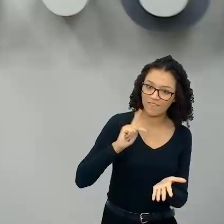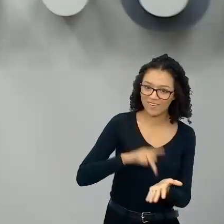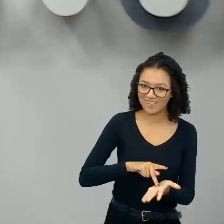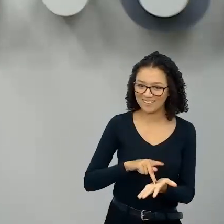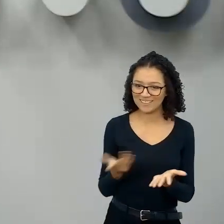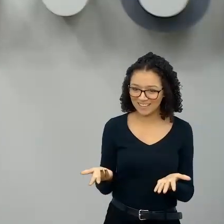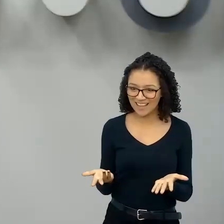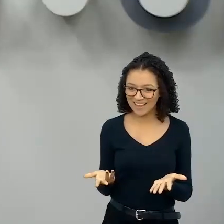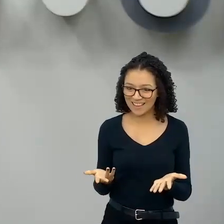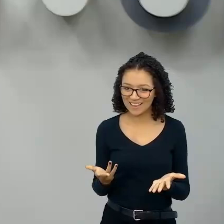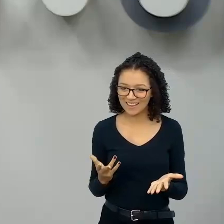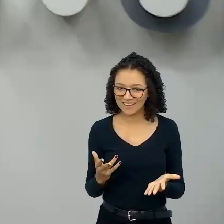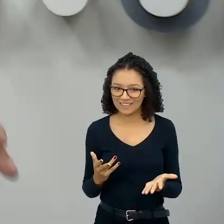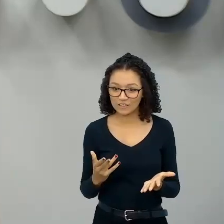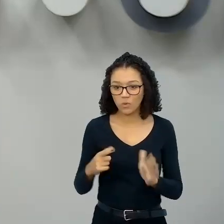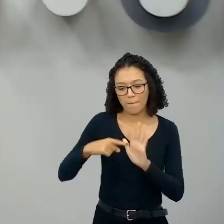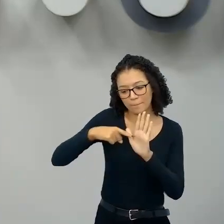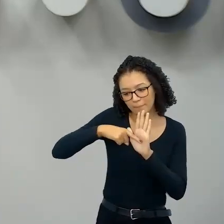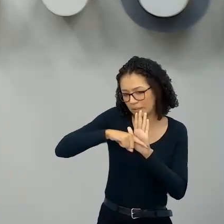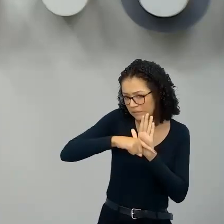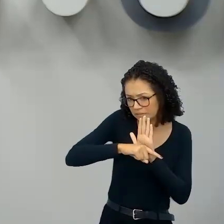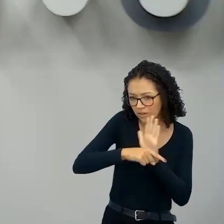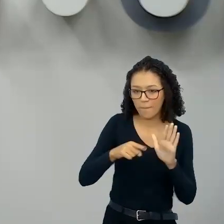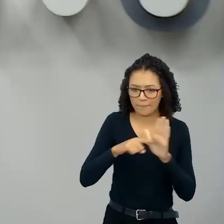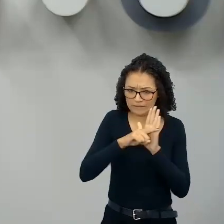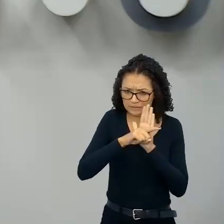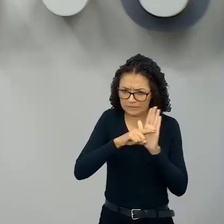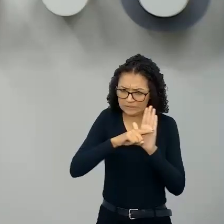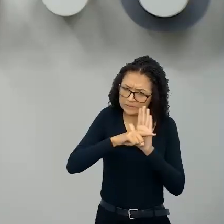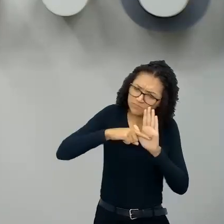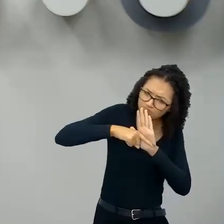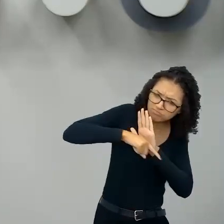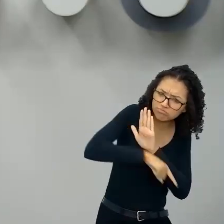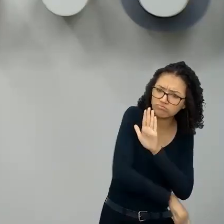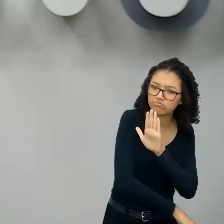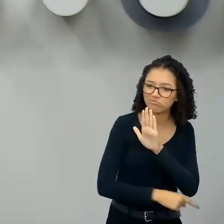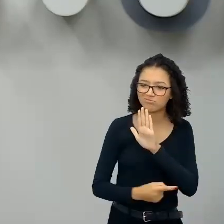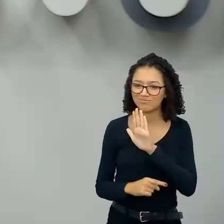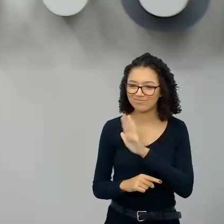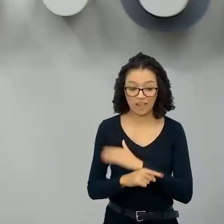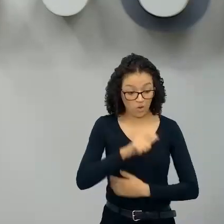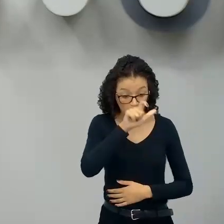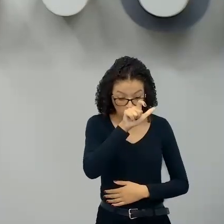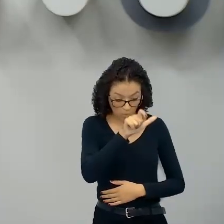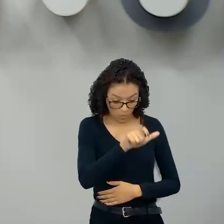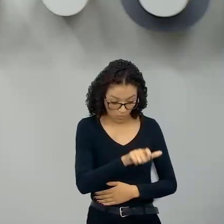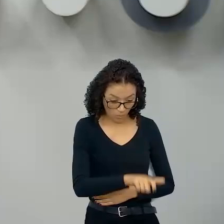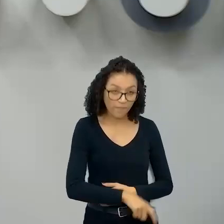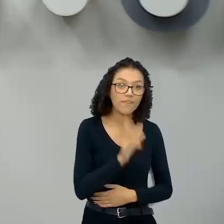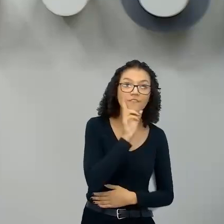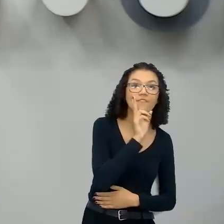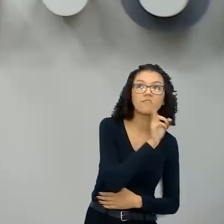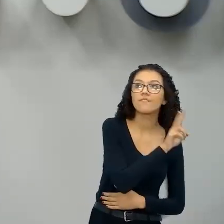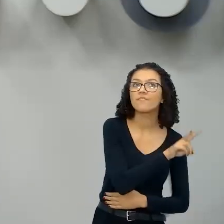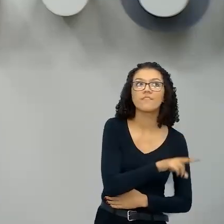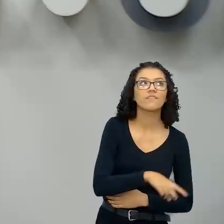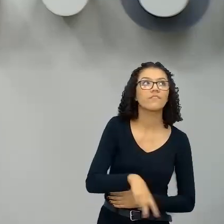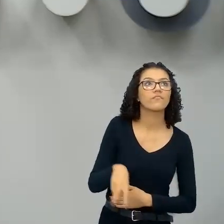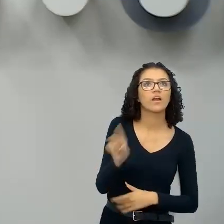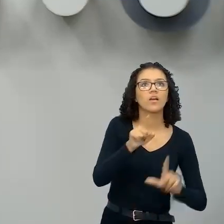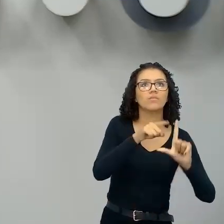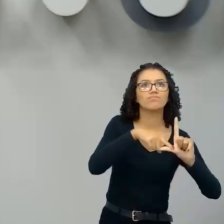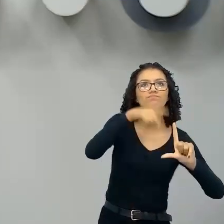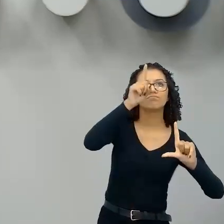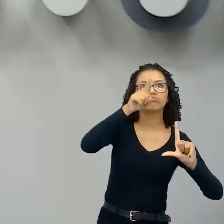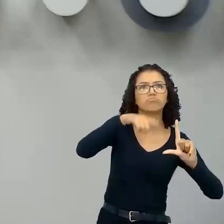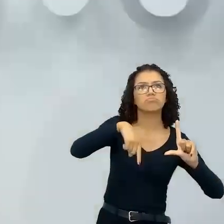mais pautadas dentro dos direitos, da legislação para aquele aluno do ensino médio. E o gráfico é